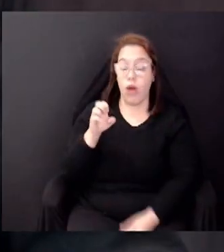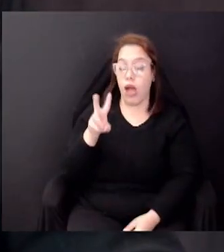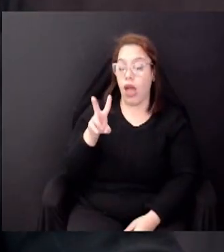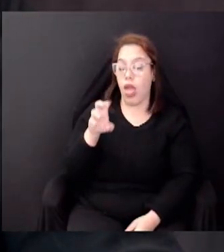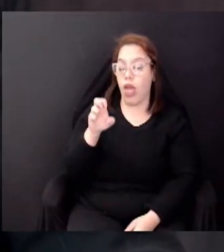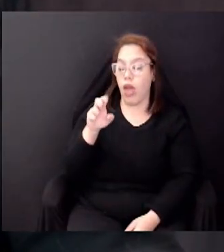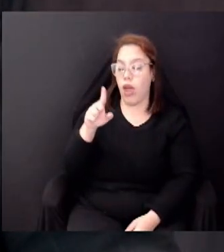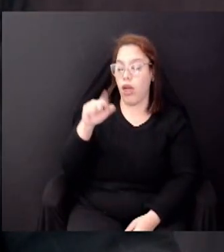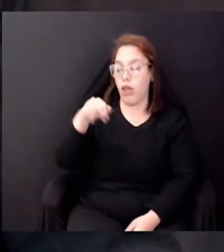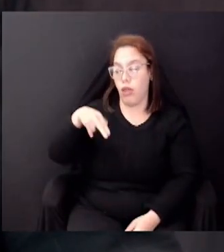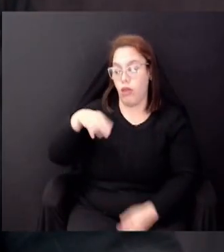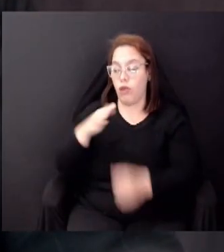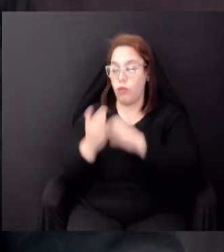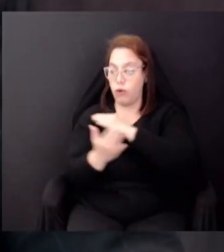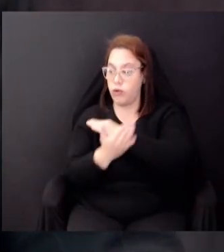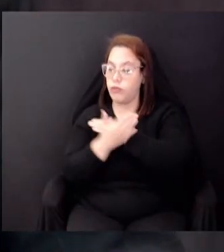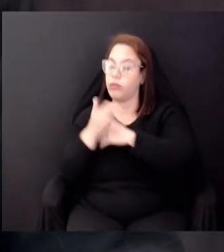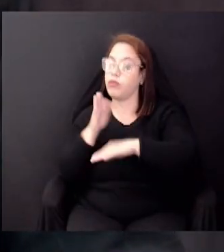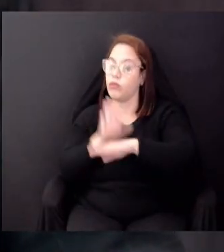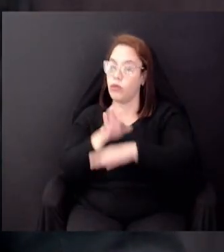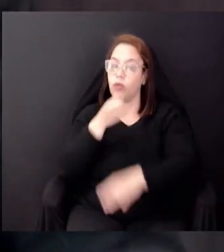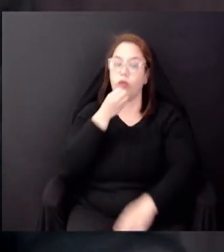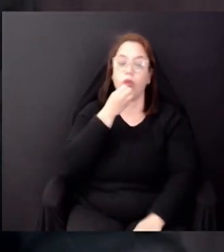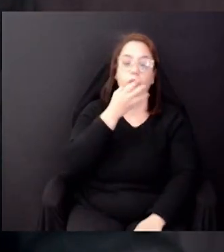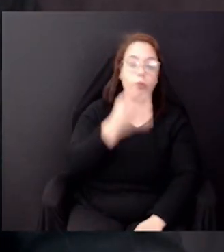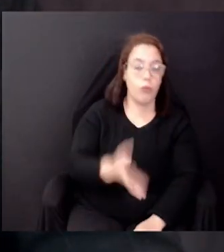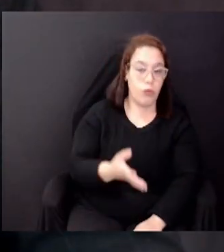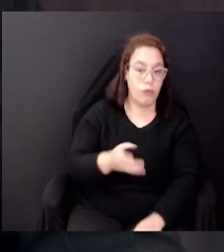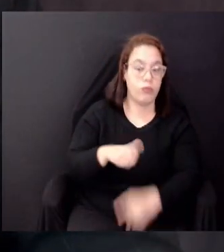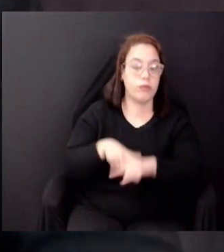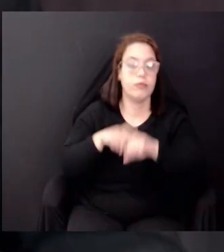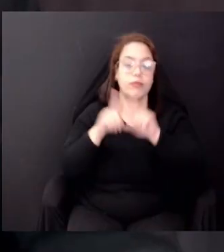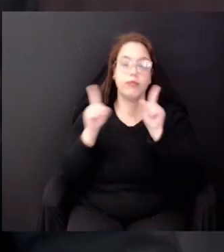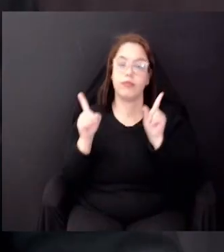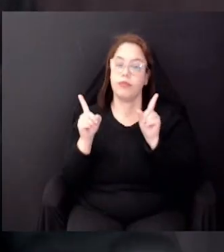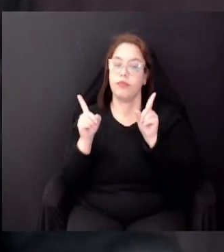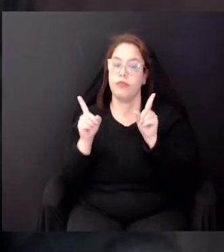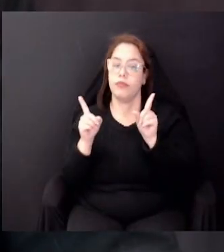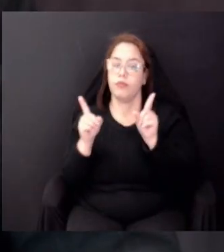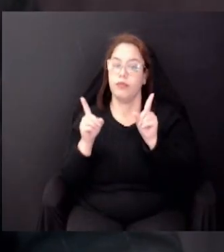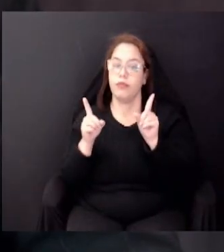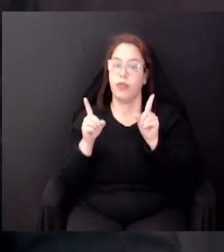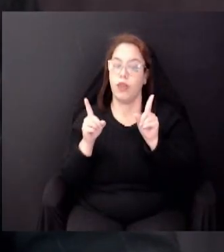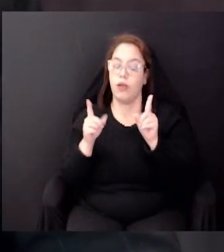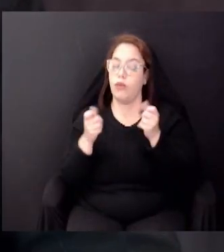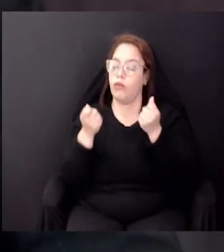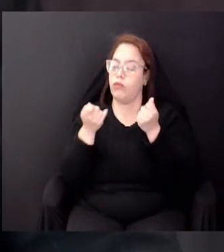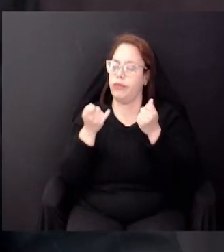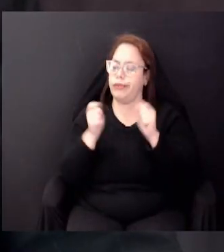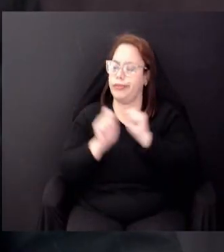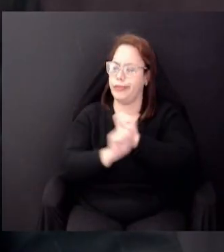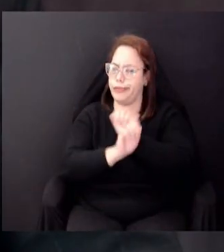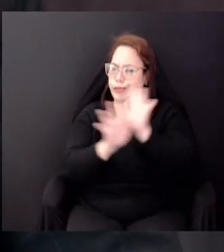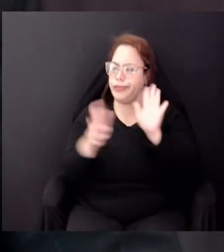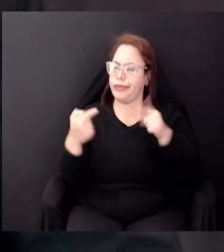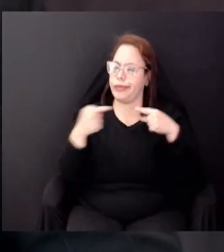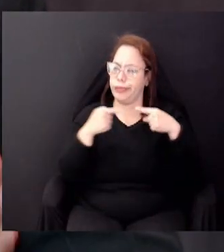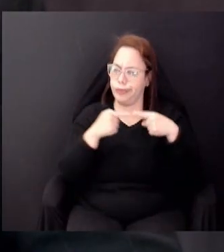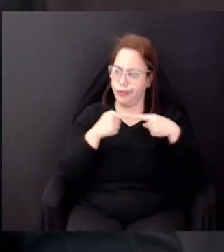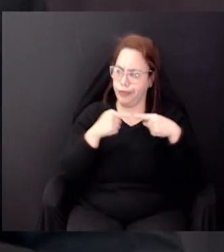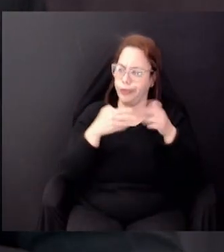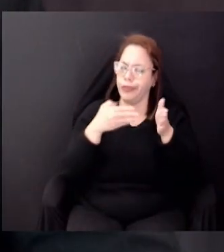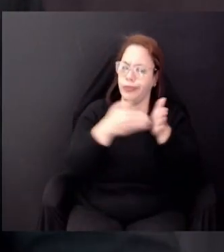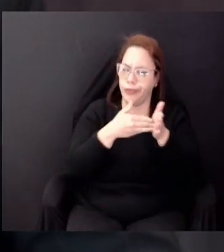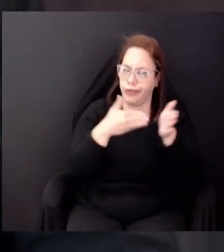ela trouxe muitas coisas boas, mas deixe claro esses limites, combine esses limites, para que